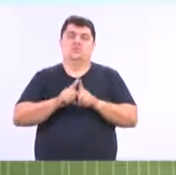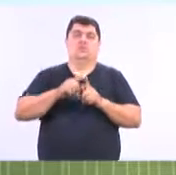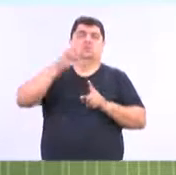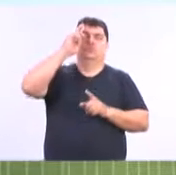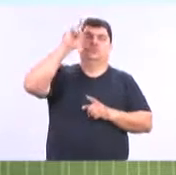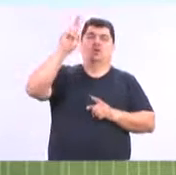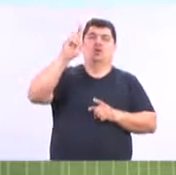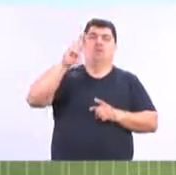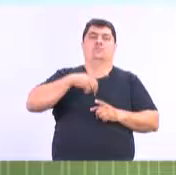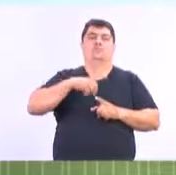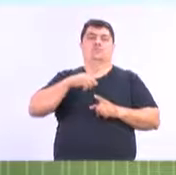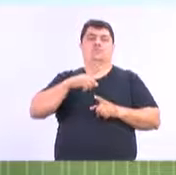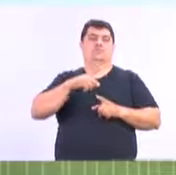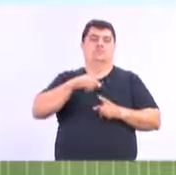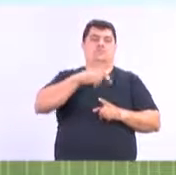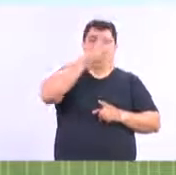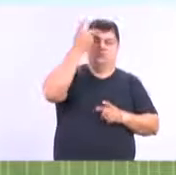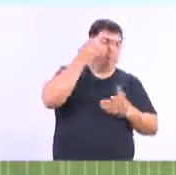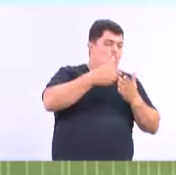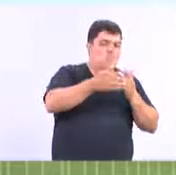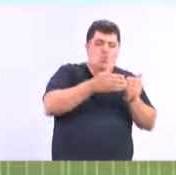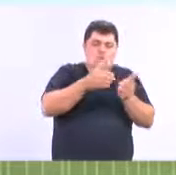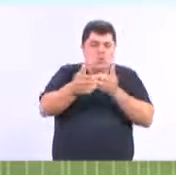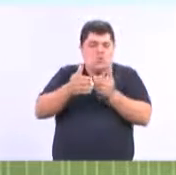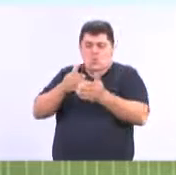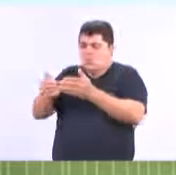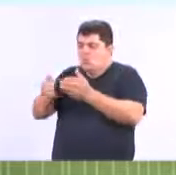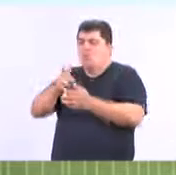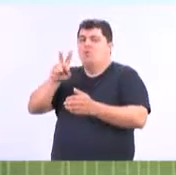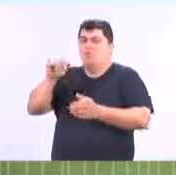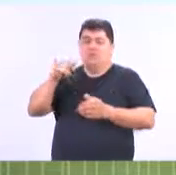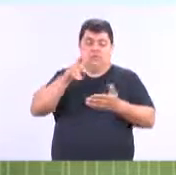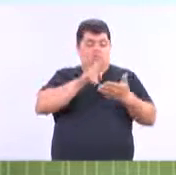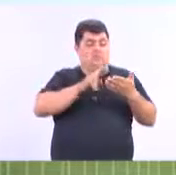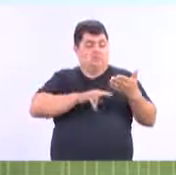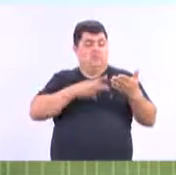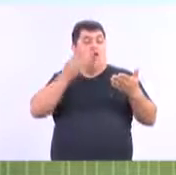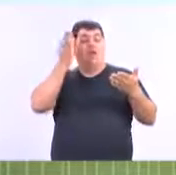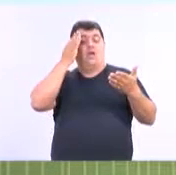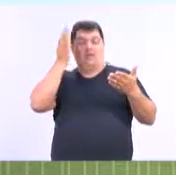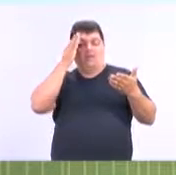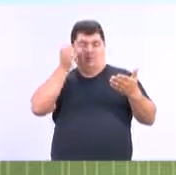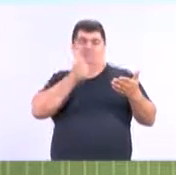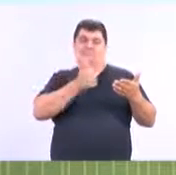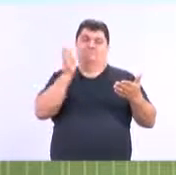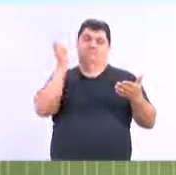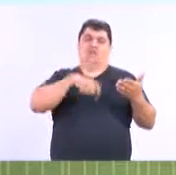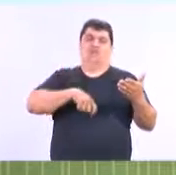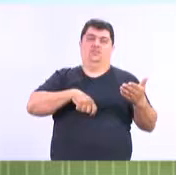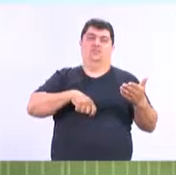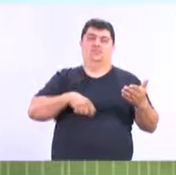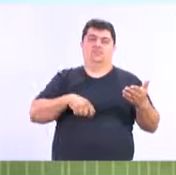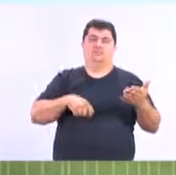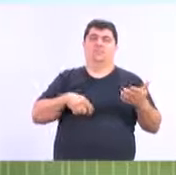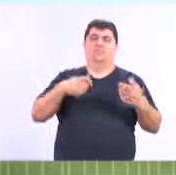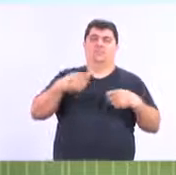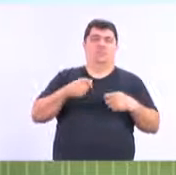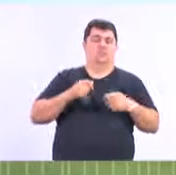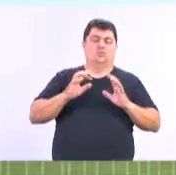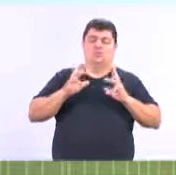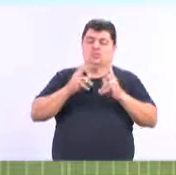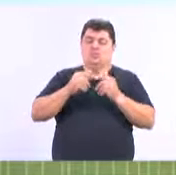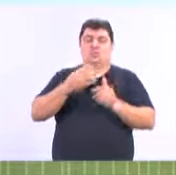empresário que toma conta, aquele sócio que toma conta, aquele gerente que toma conta, não é assim? Aquela pessoa que toma conta da sua